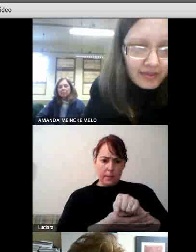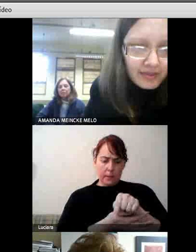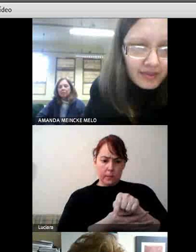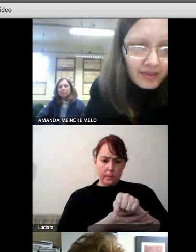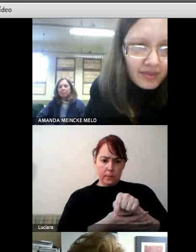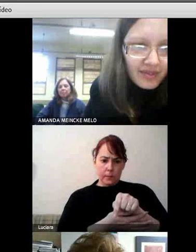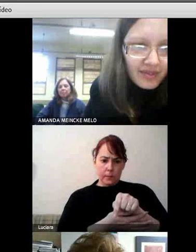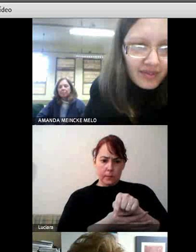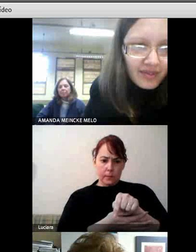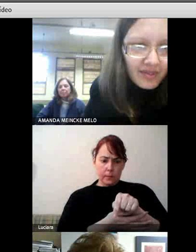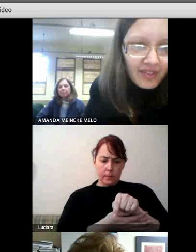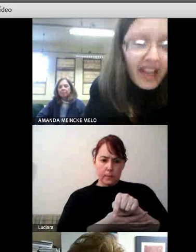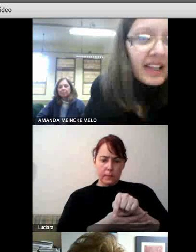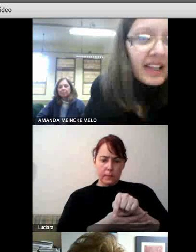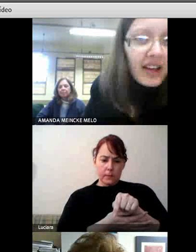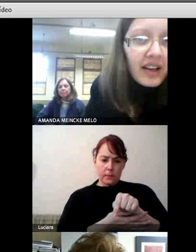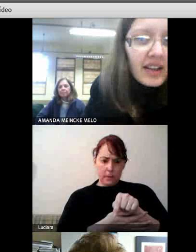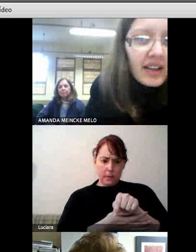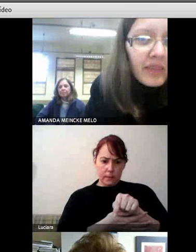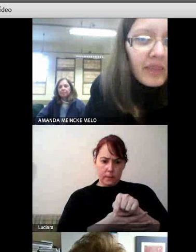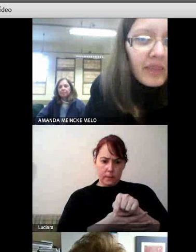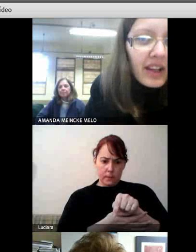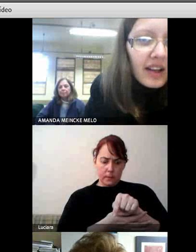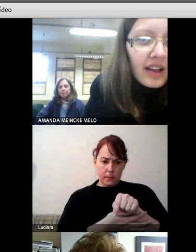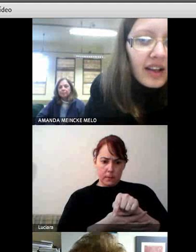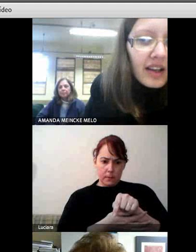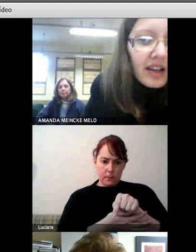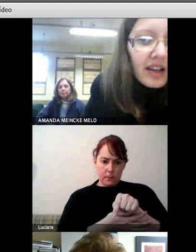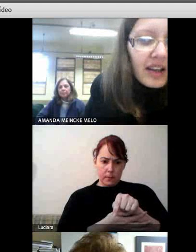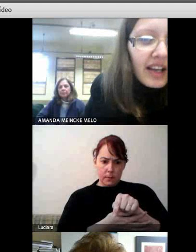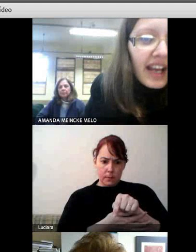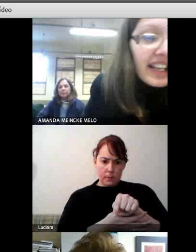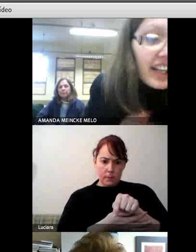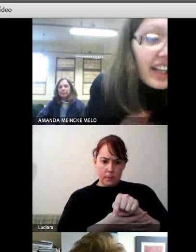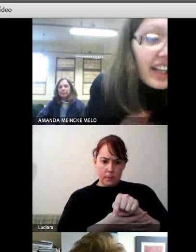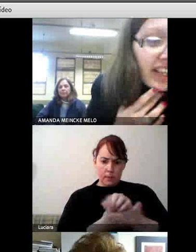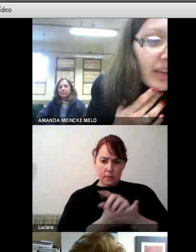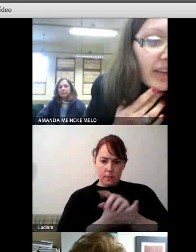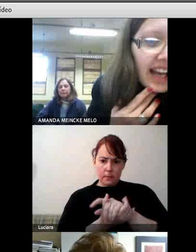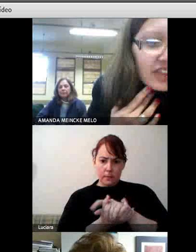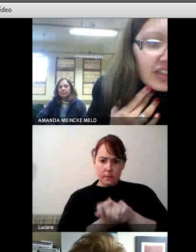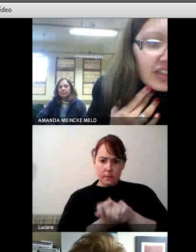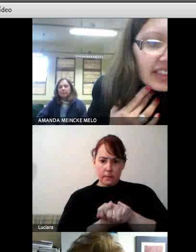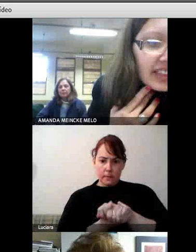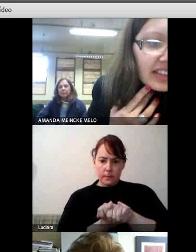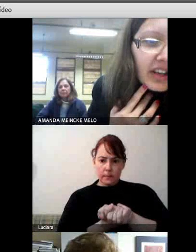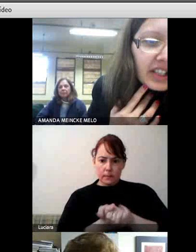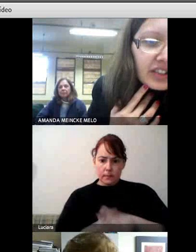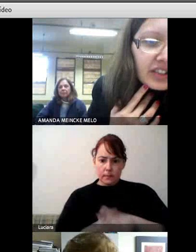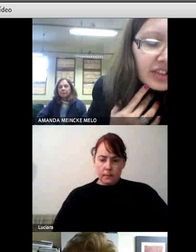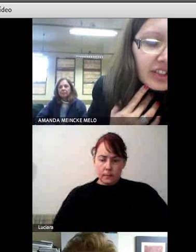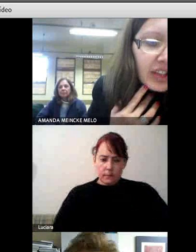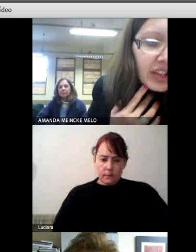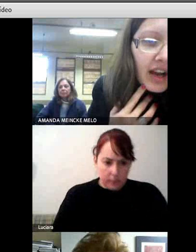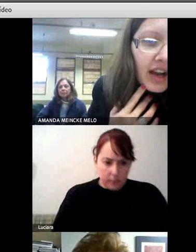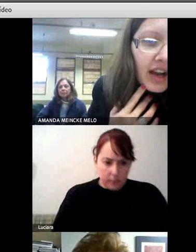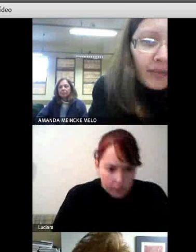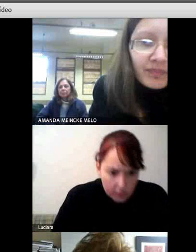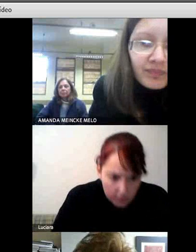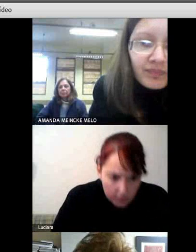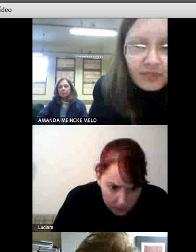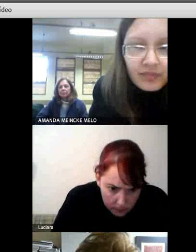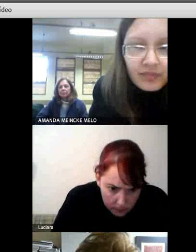Porque algumas vezes vejo objetos de aprendizagem que parecem ser piores que rapidos. Ele questiona a qualidade desse material educacional digital. Ah,